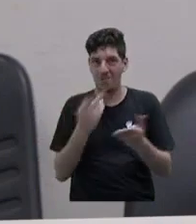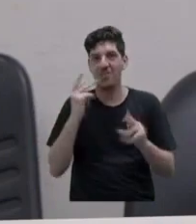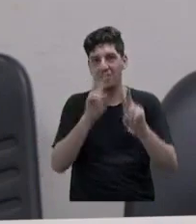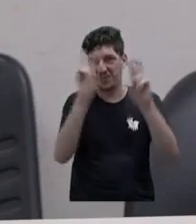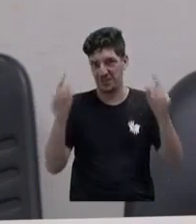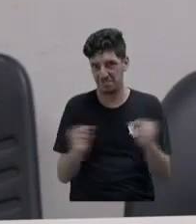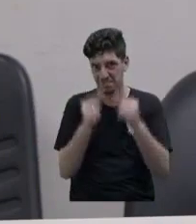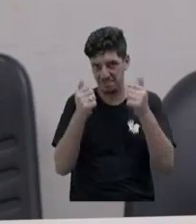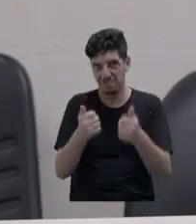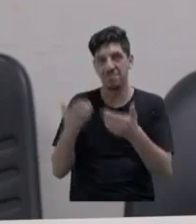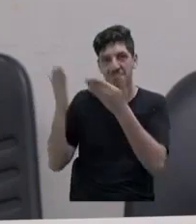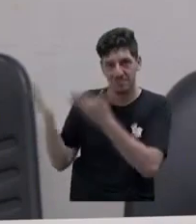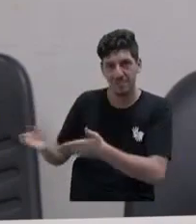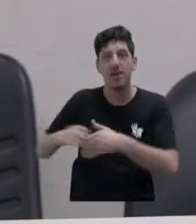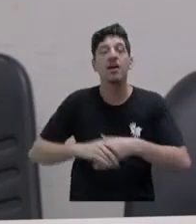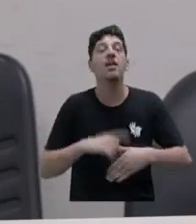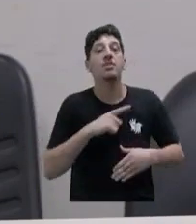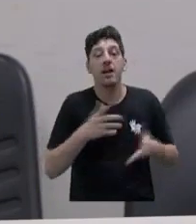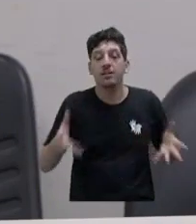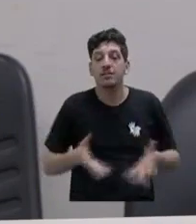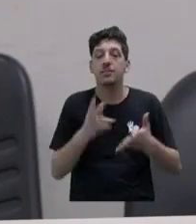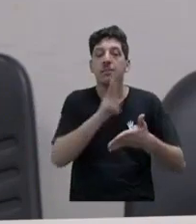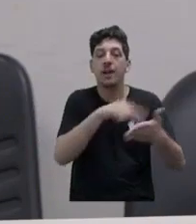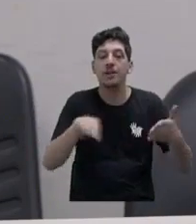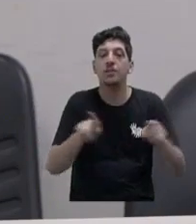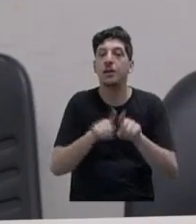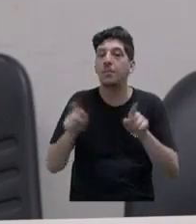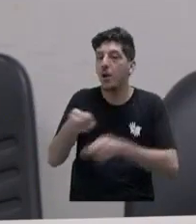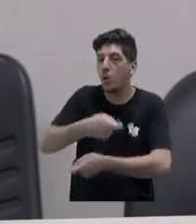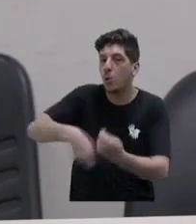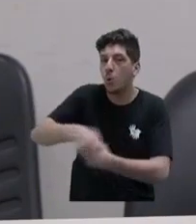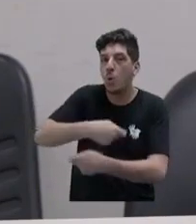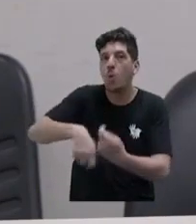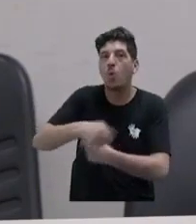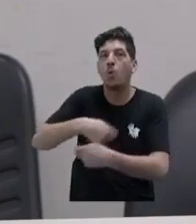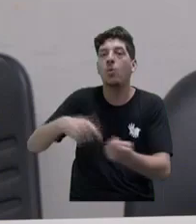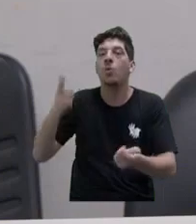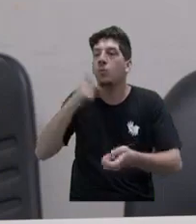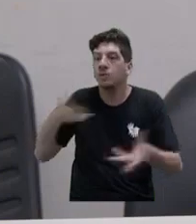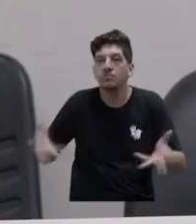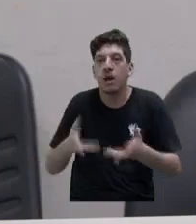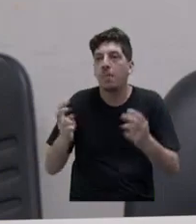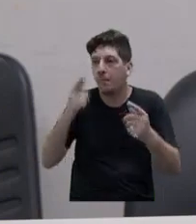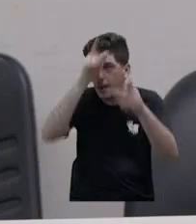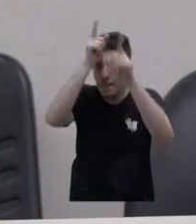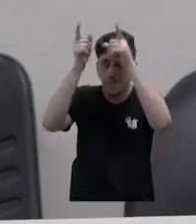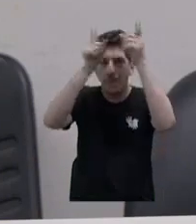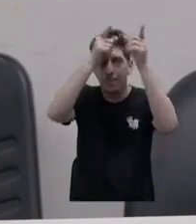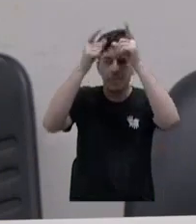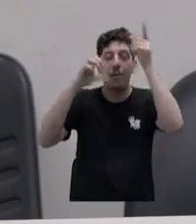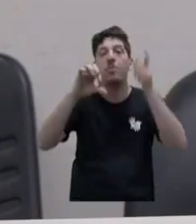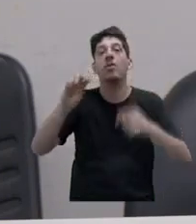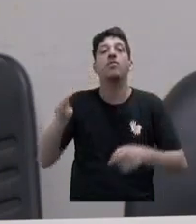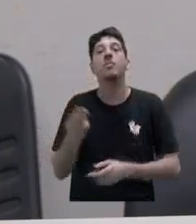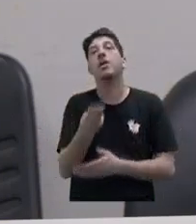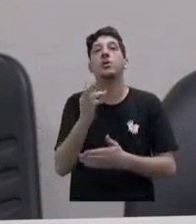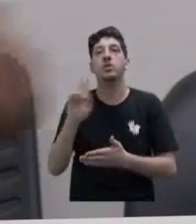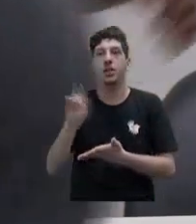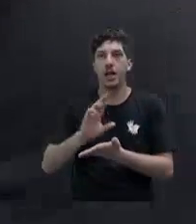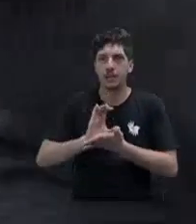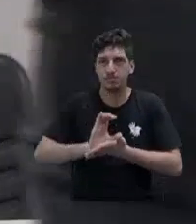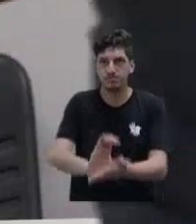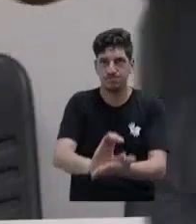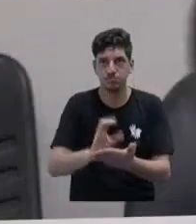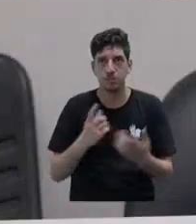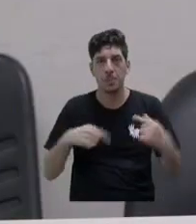o estímulo à leitura e a economia da criatividade, 9 milhões de reais investidos em uma